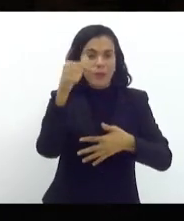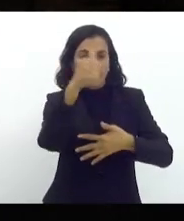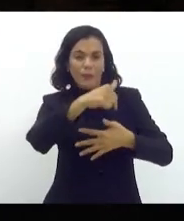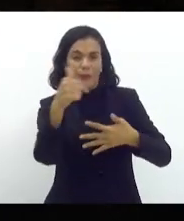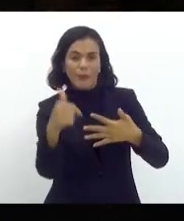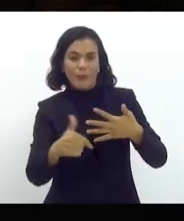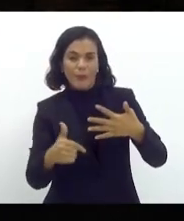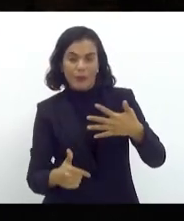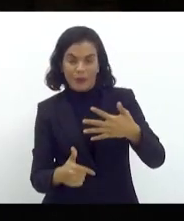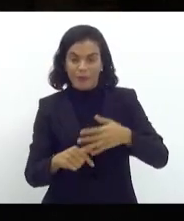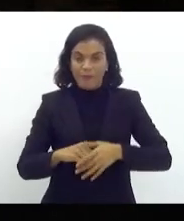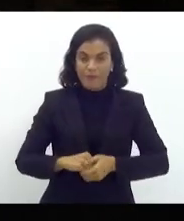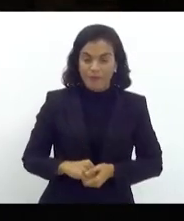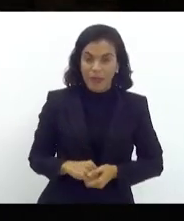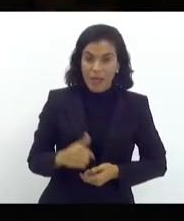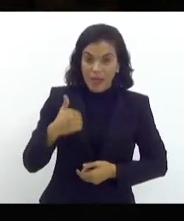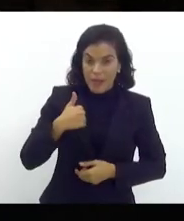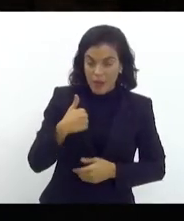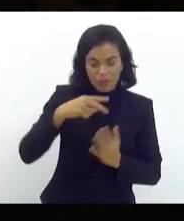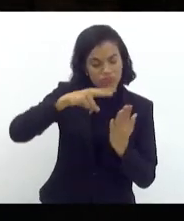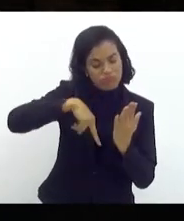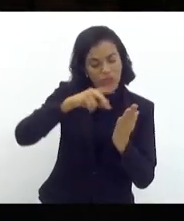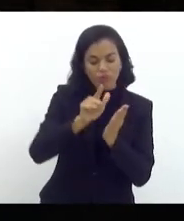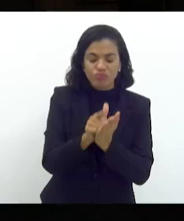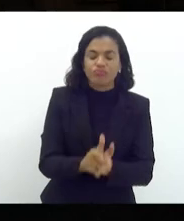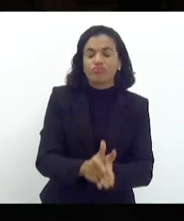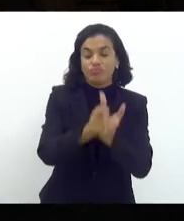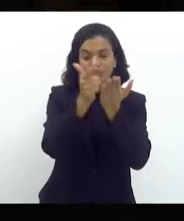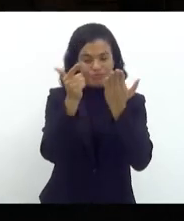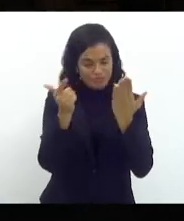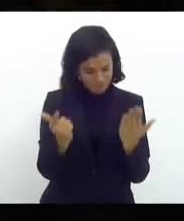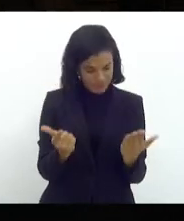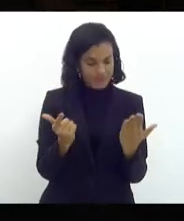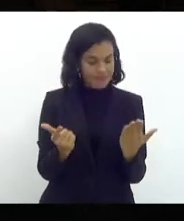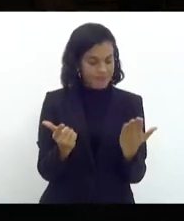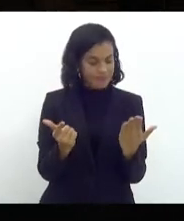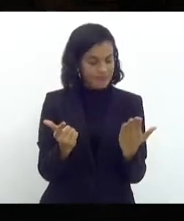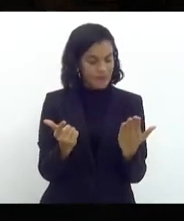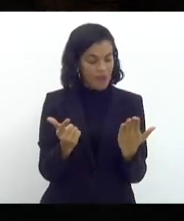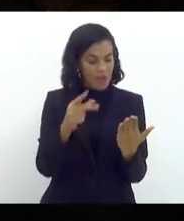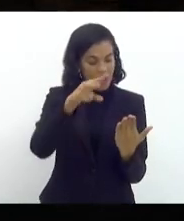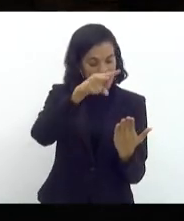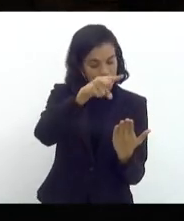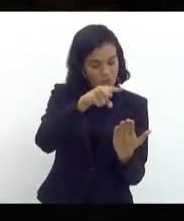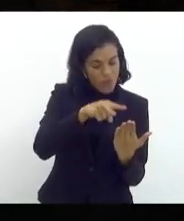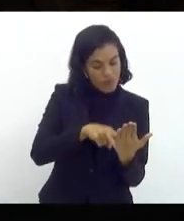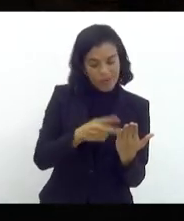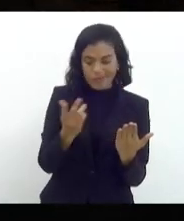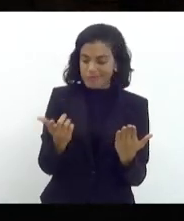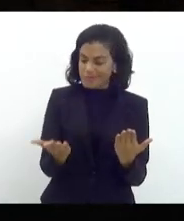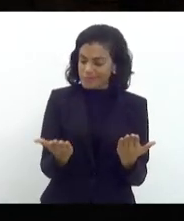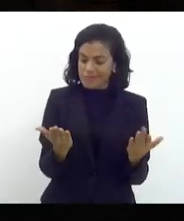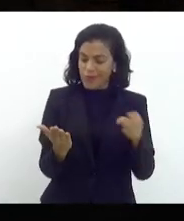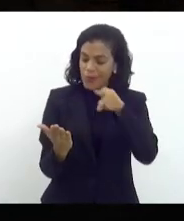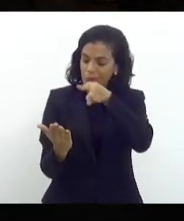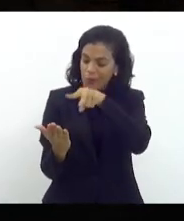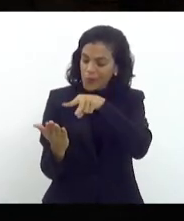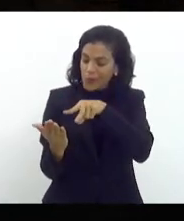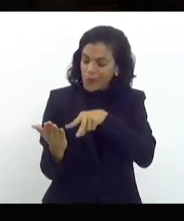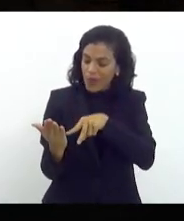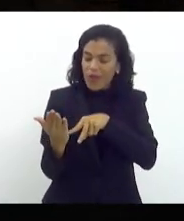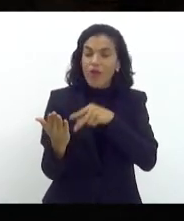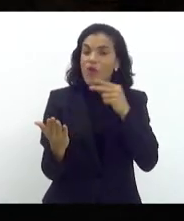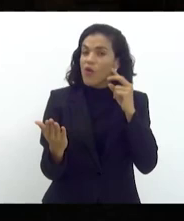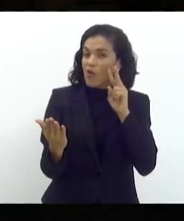mais eu quando leio jornais senhora Presidente muitas vezes eu vejo